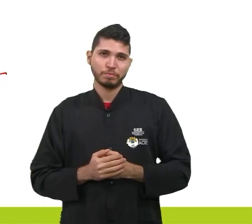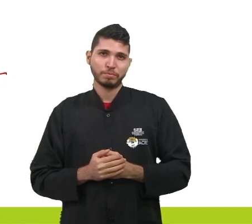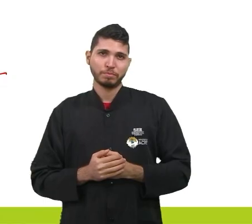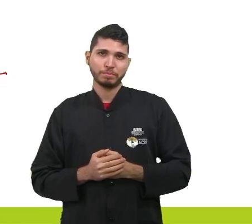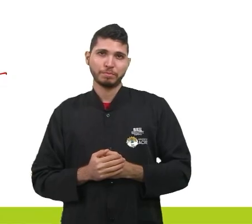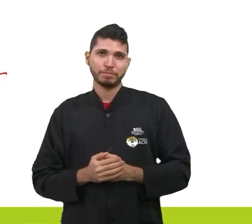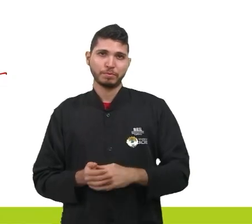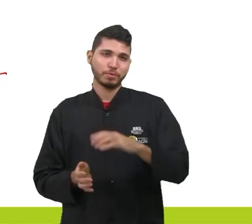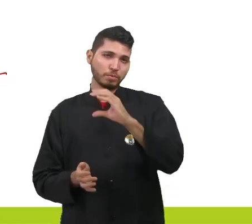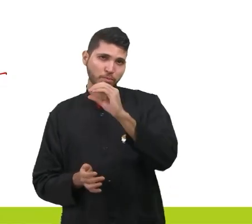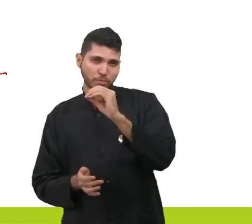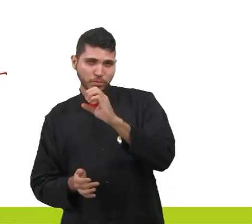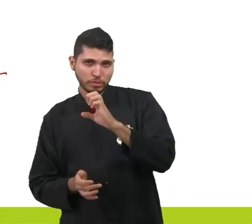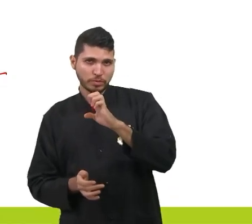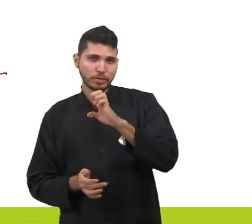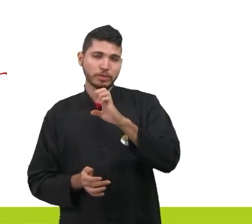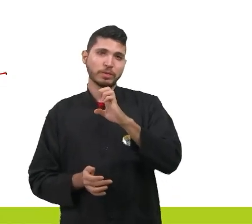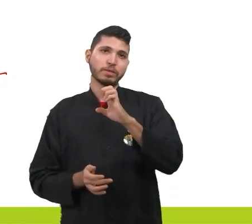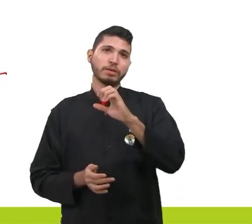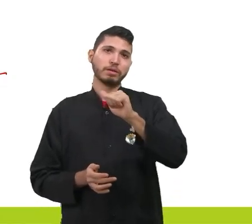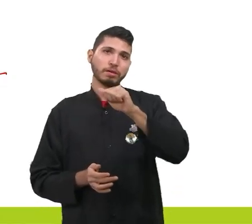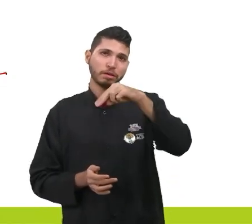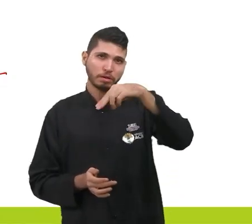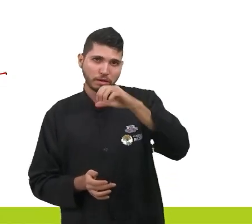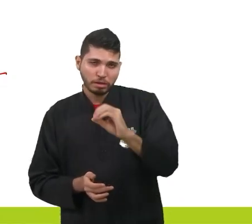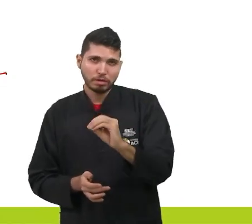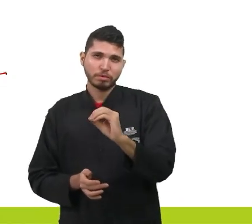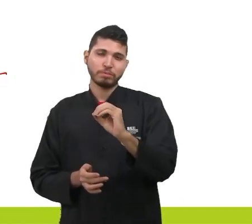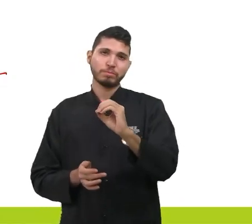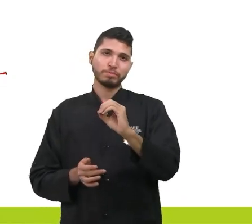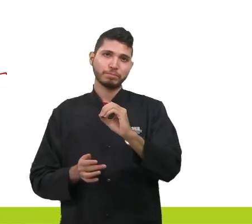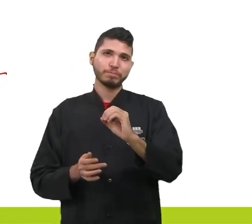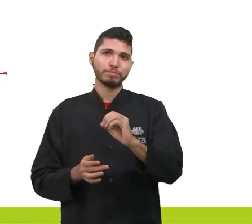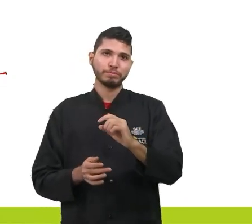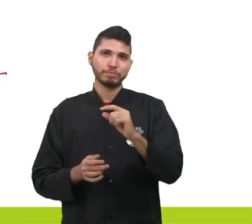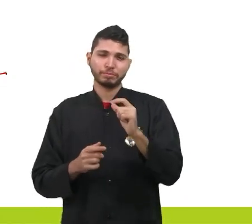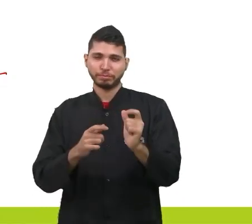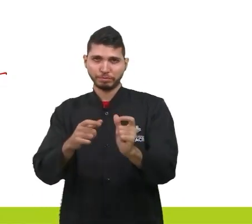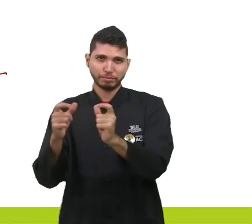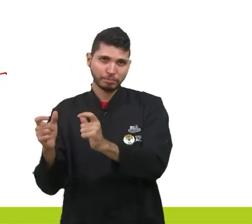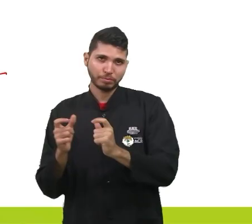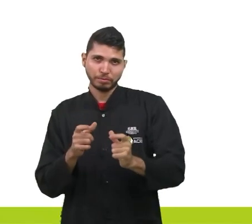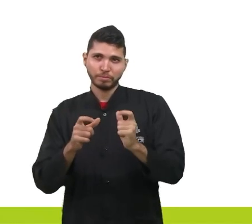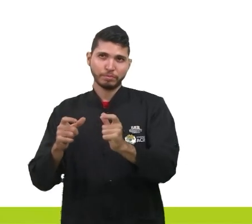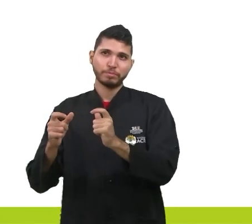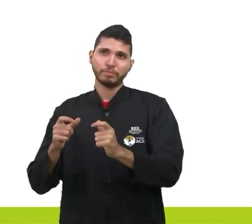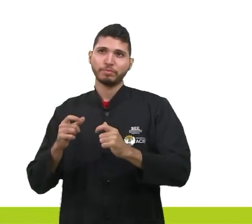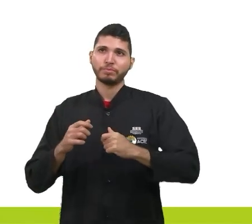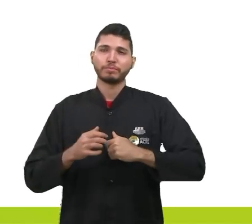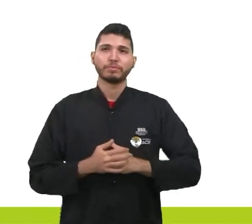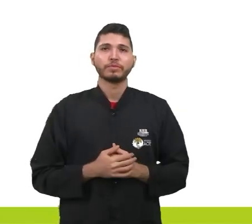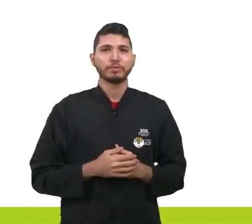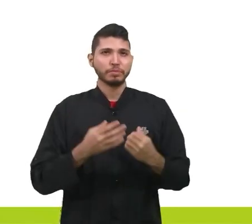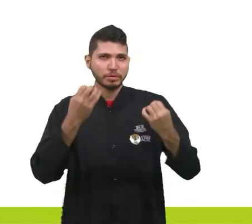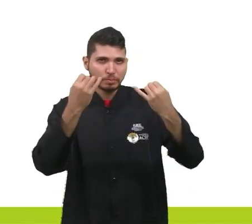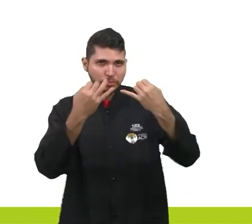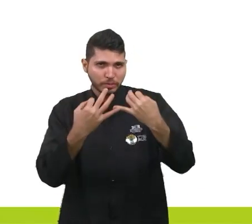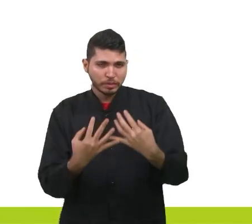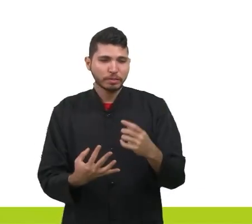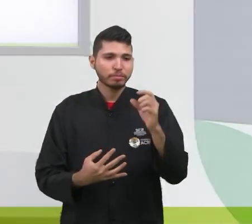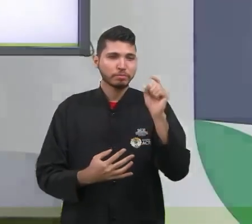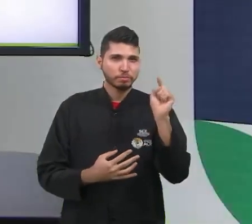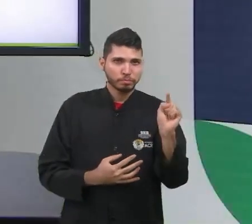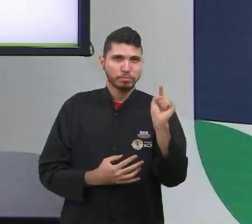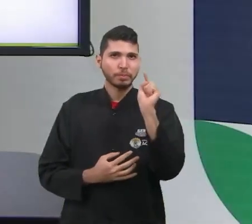do mar em direção às localidades, ok? Eu vou falar um pouquinho aqui da diferença